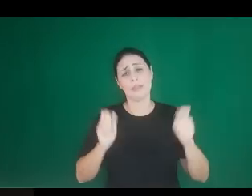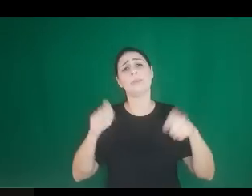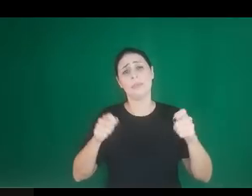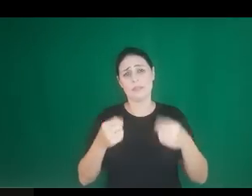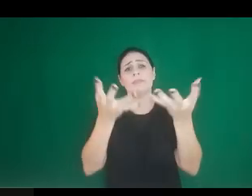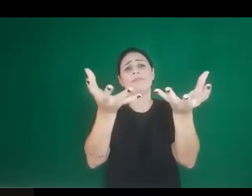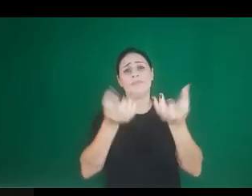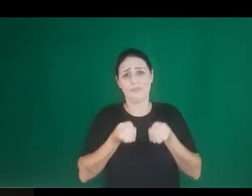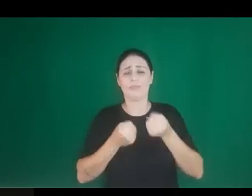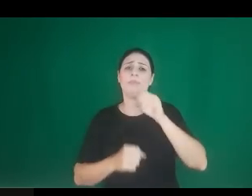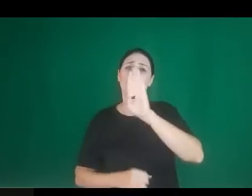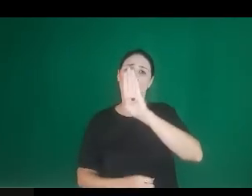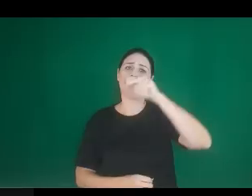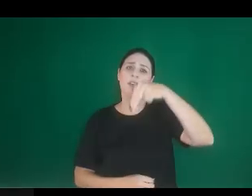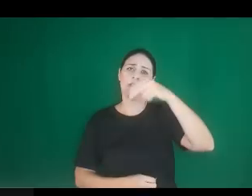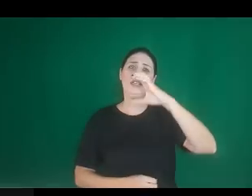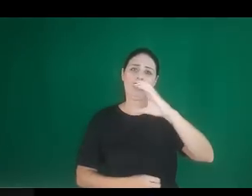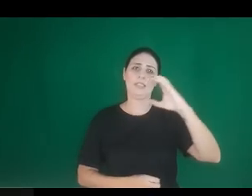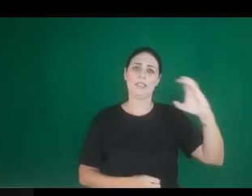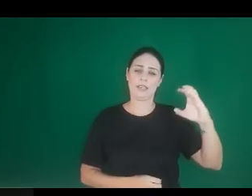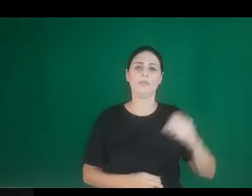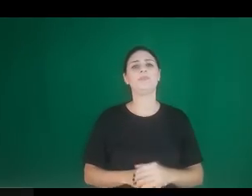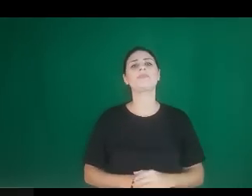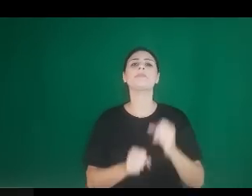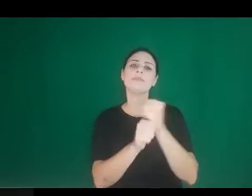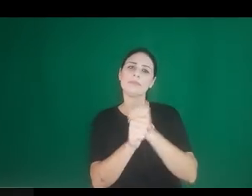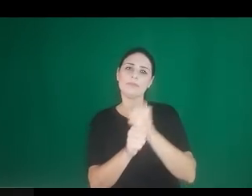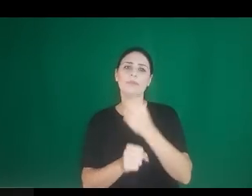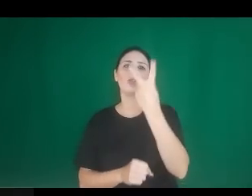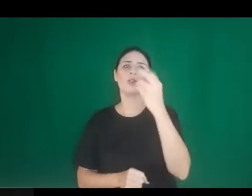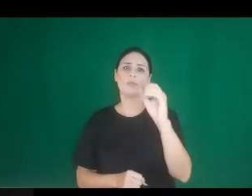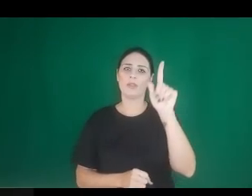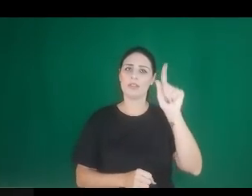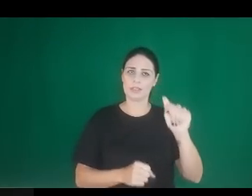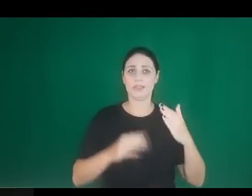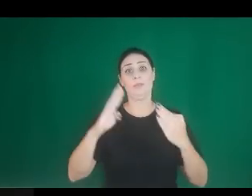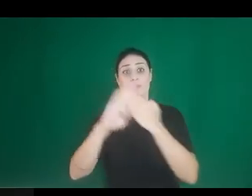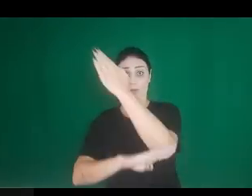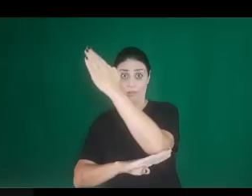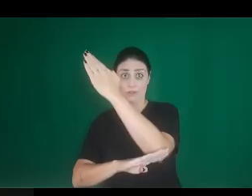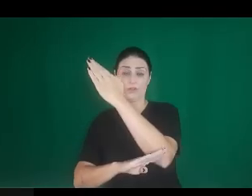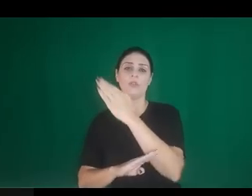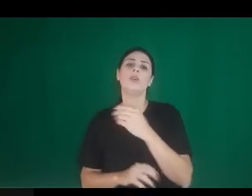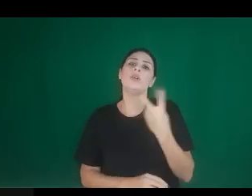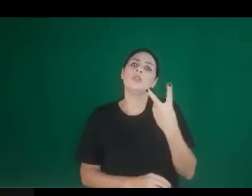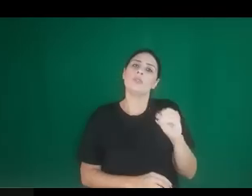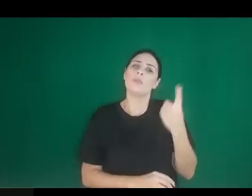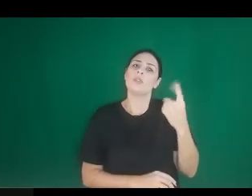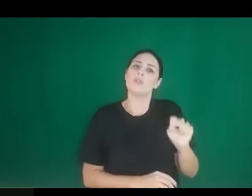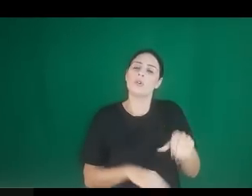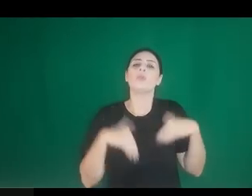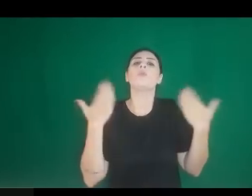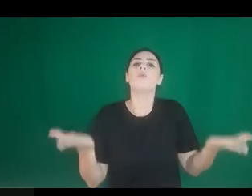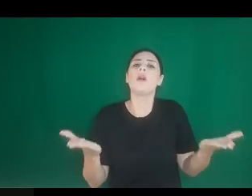à BNCC. E isso fez, então, que em 2017 fosse aprovado, e em 2018, qual